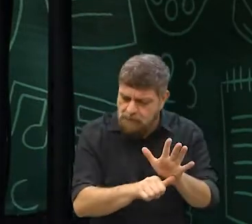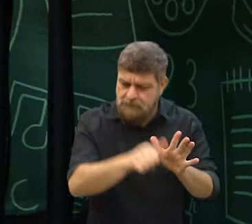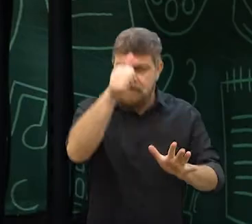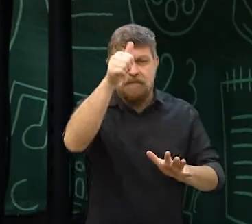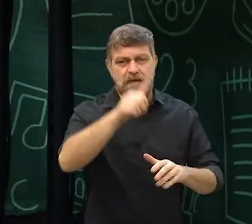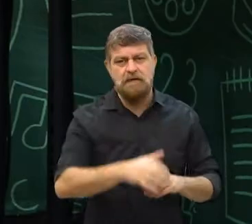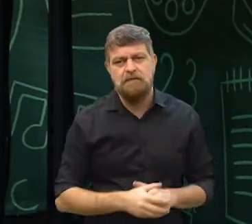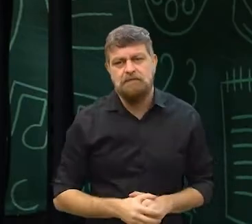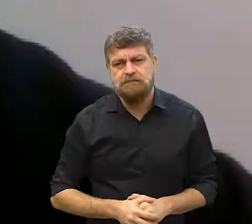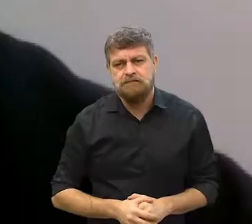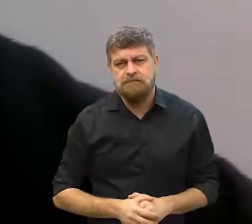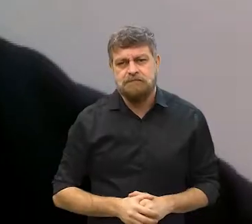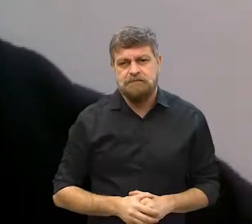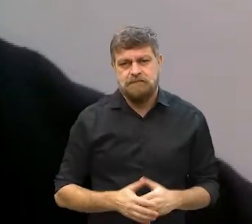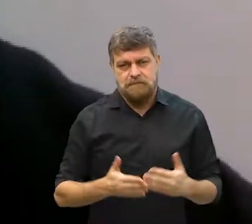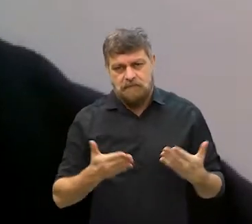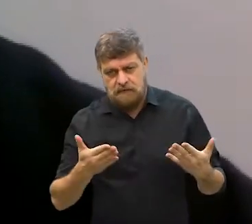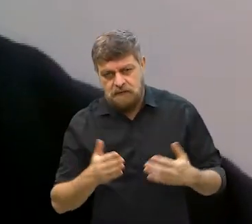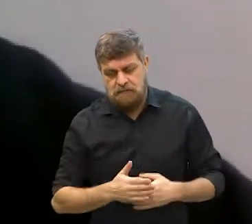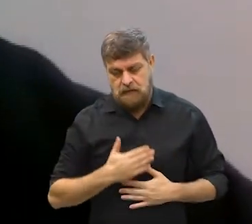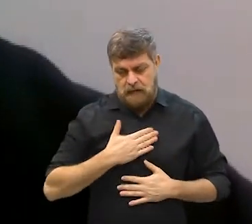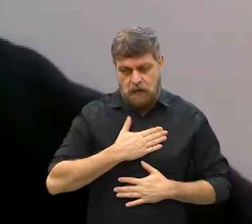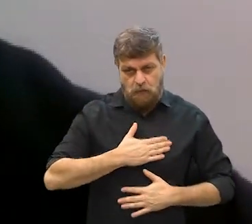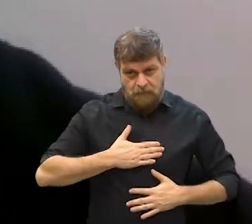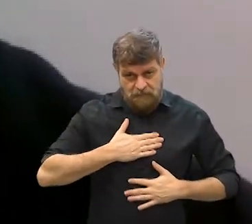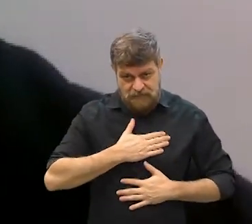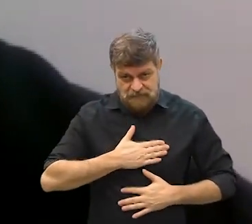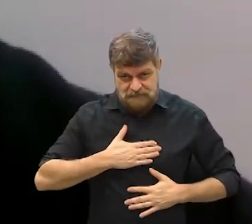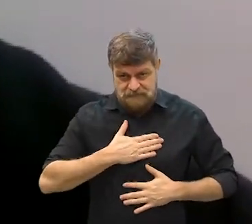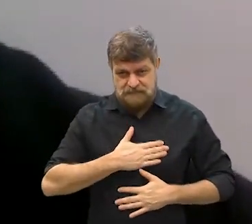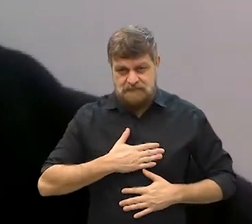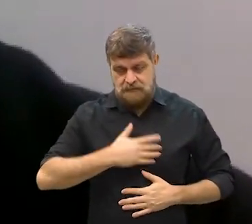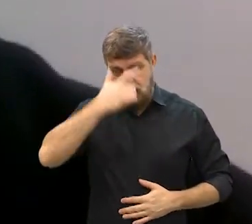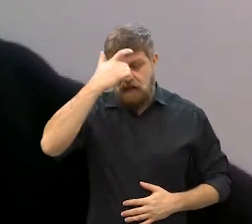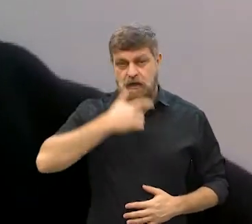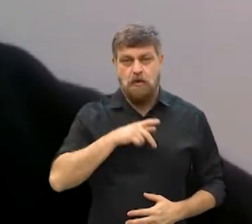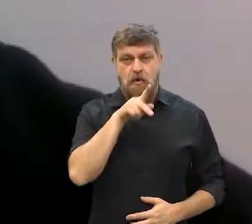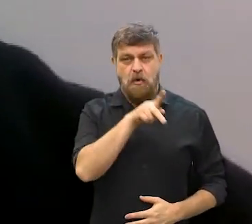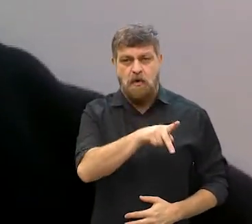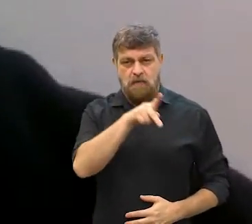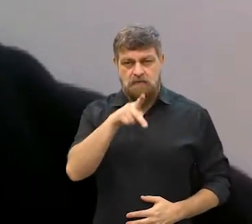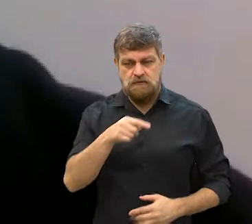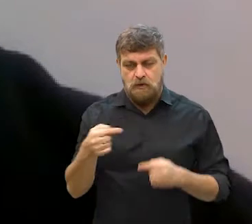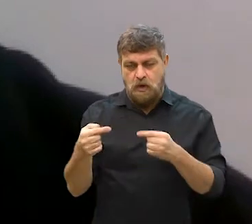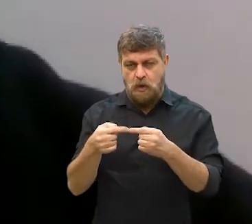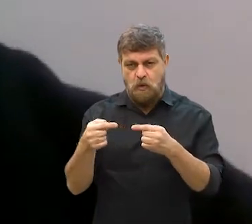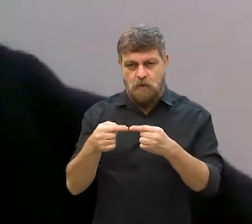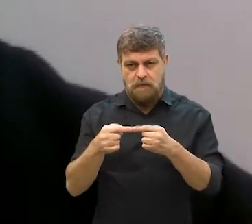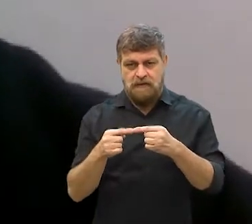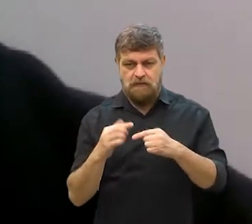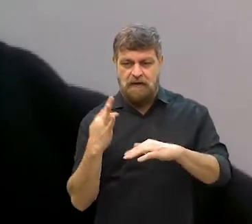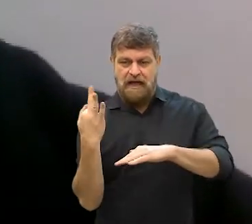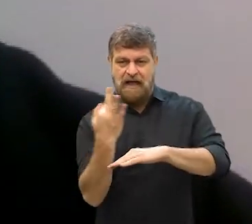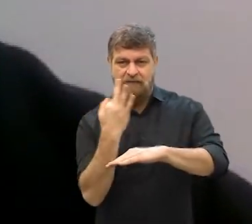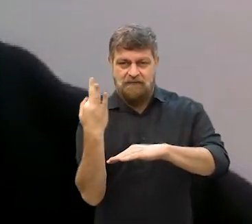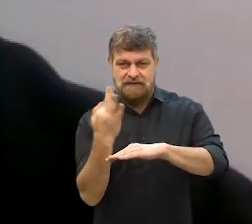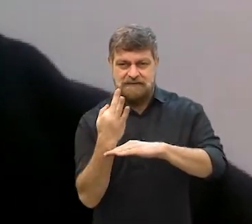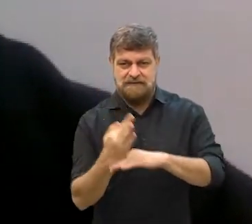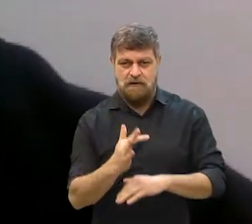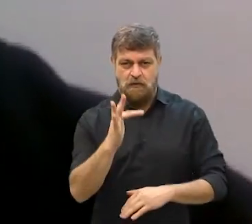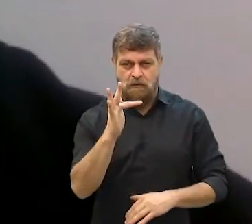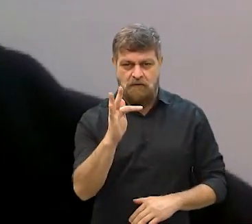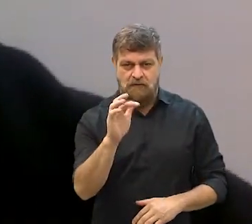Francisco. Tá, é um prazer, né? Eu sou professor vinculado à Fundação FAT, Fundação de